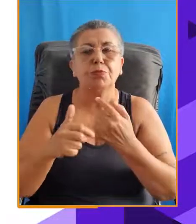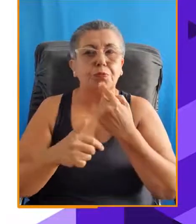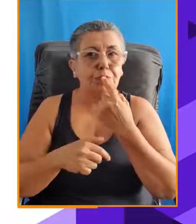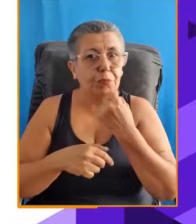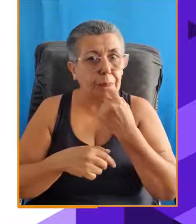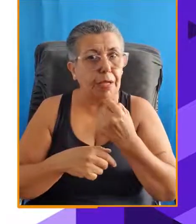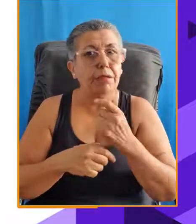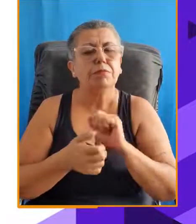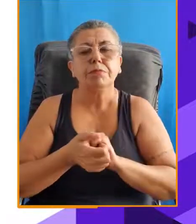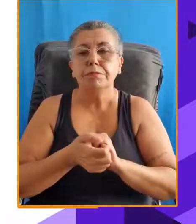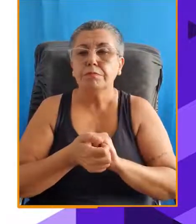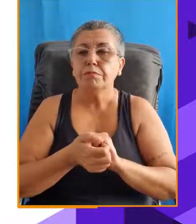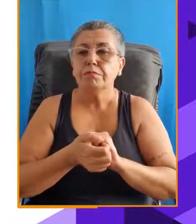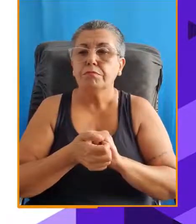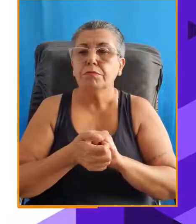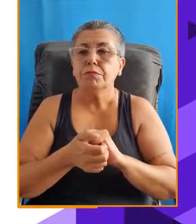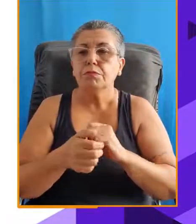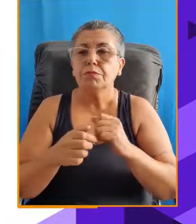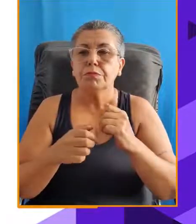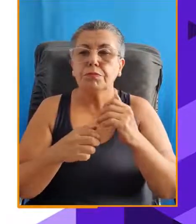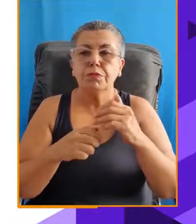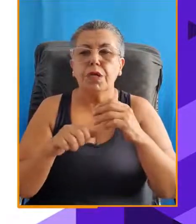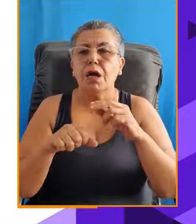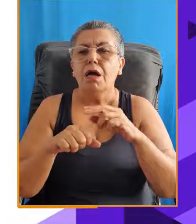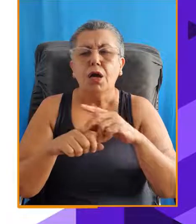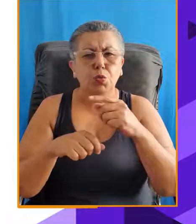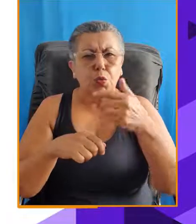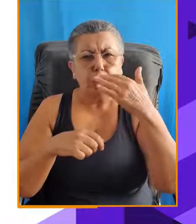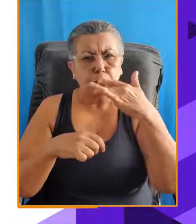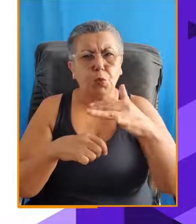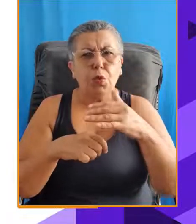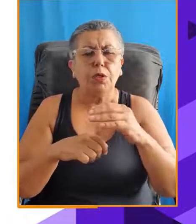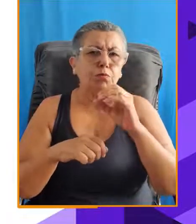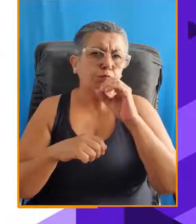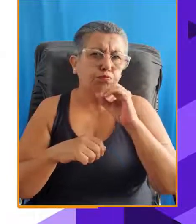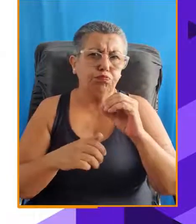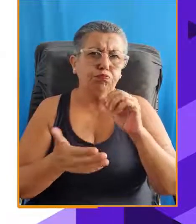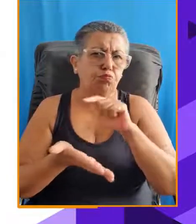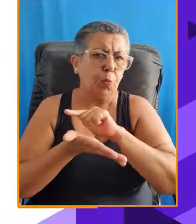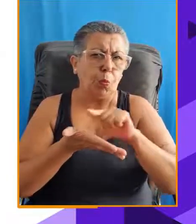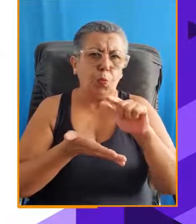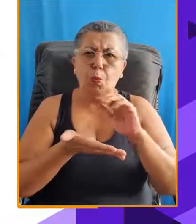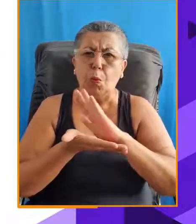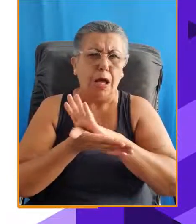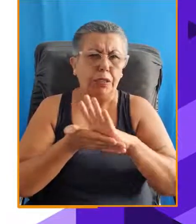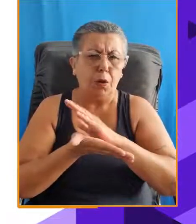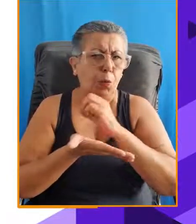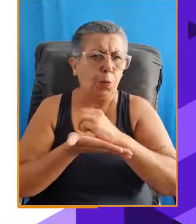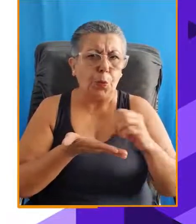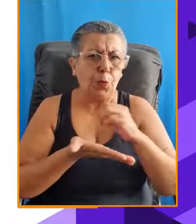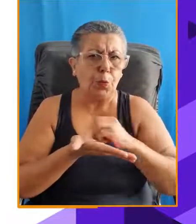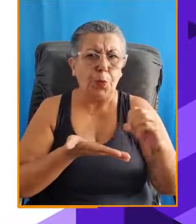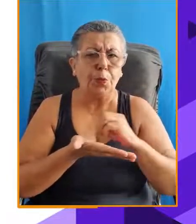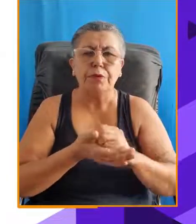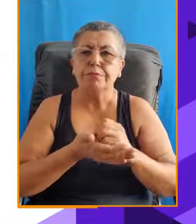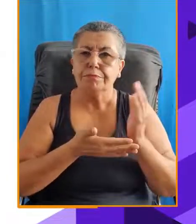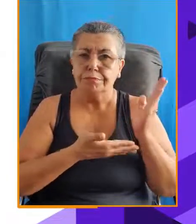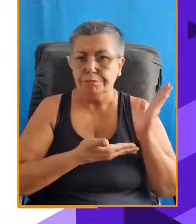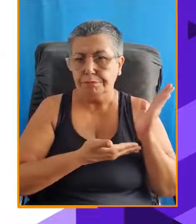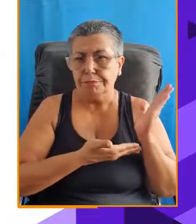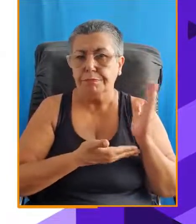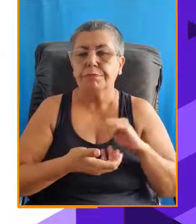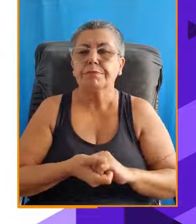na opção vermelho, e a cor preta, teremos a ausência de vermelho, de verde e de